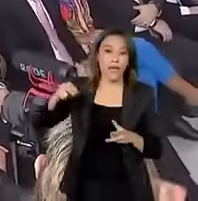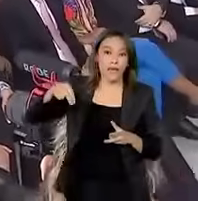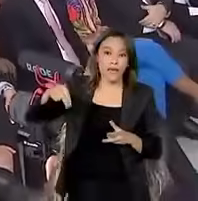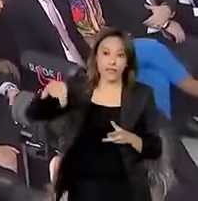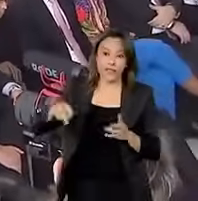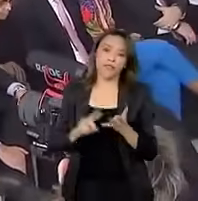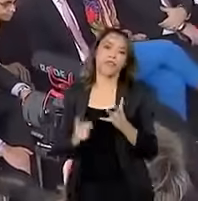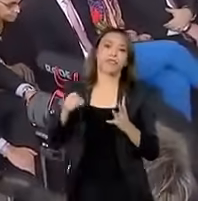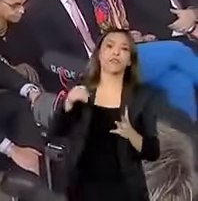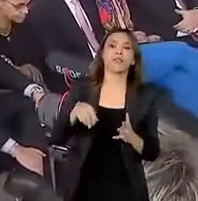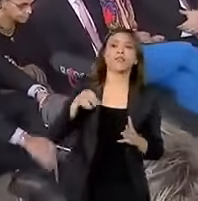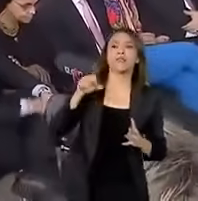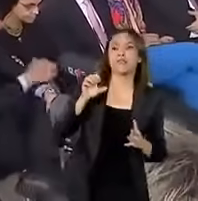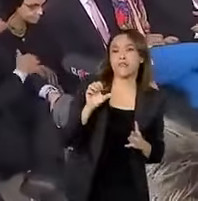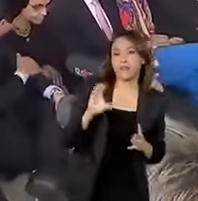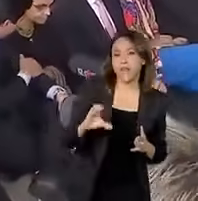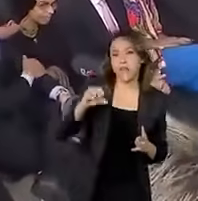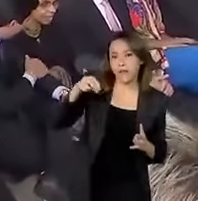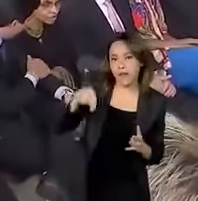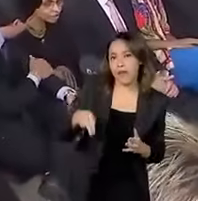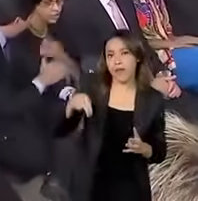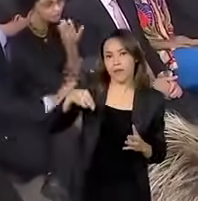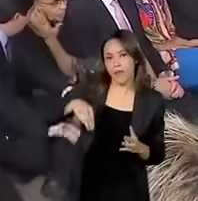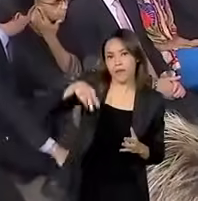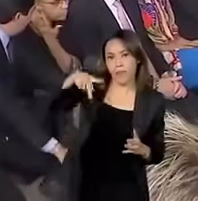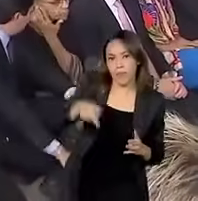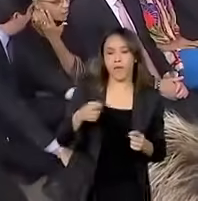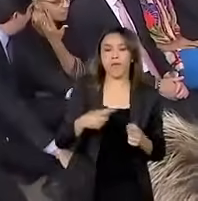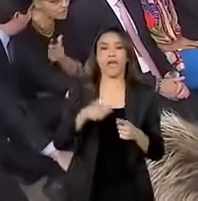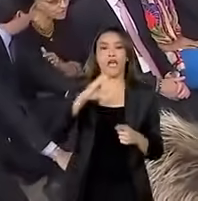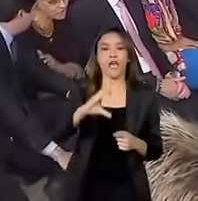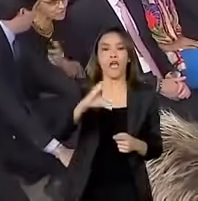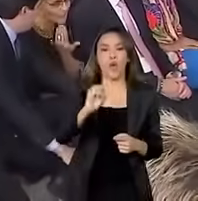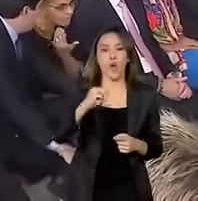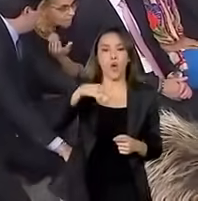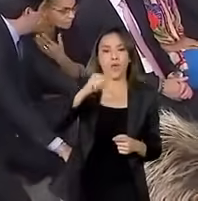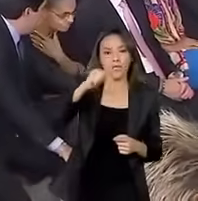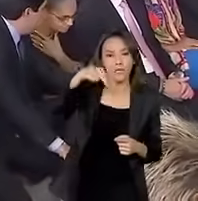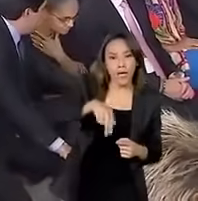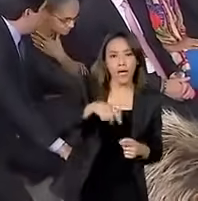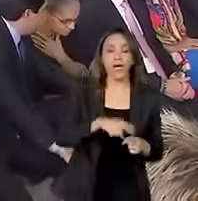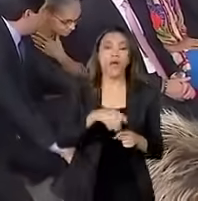MNLM, a CMP, a CONAN,